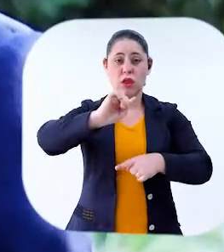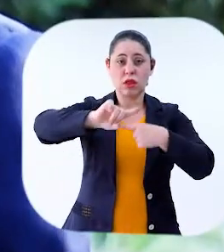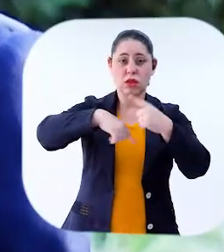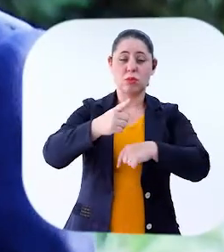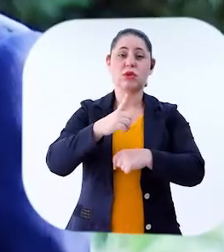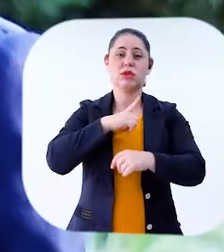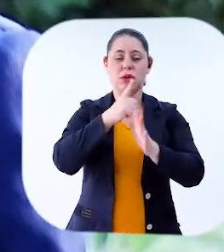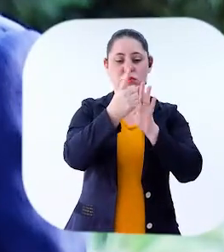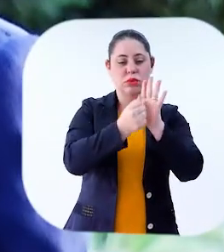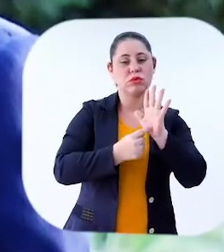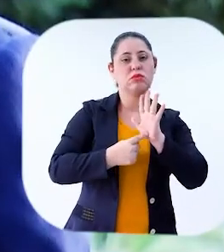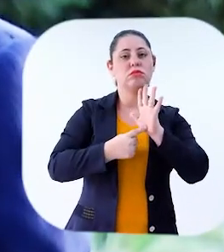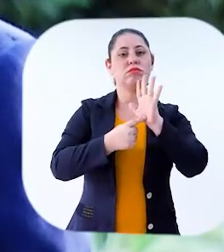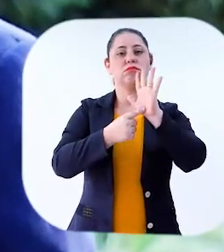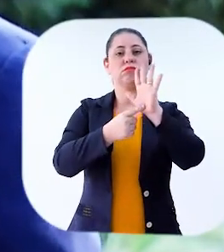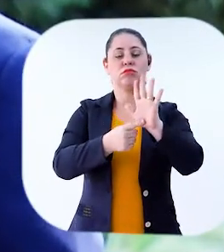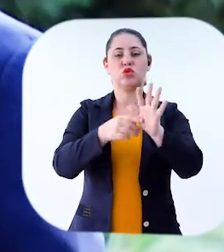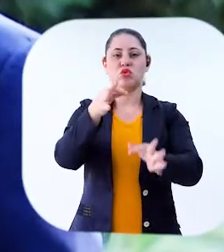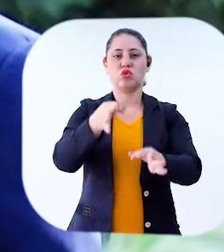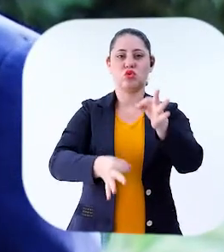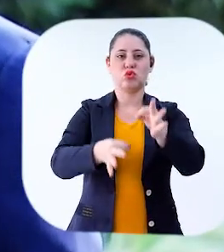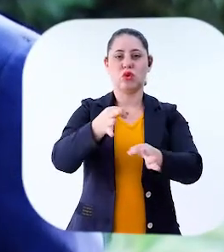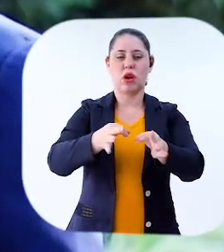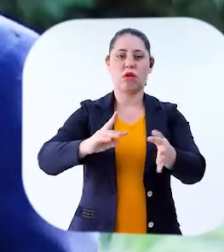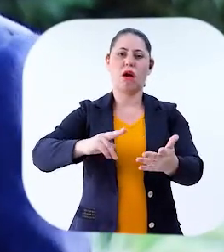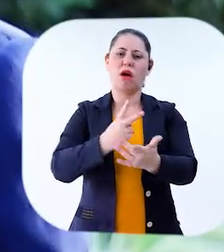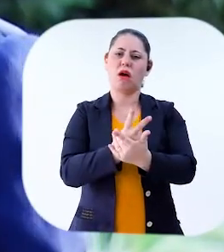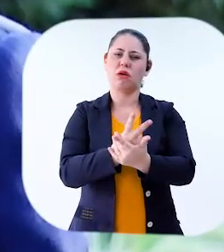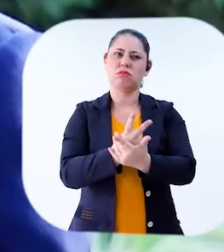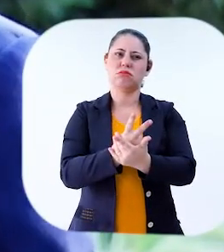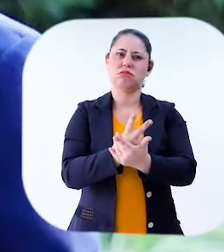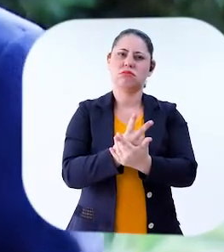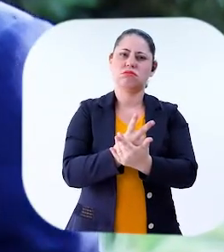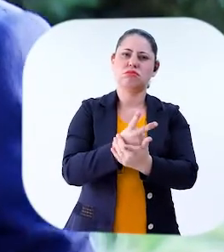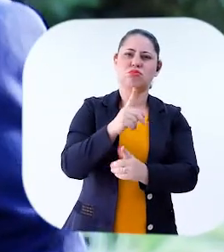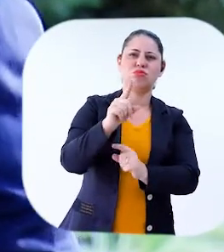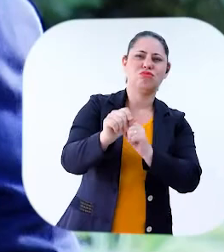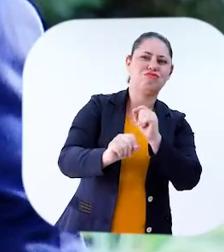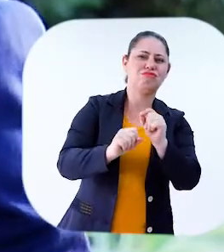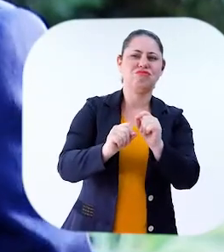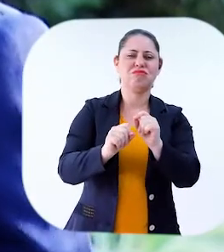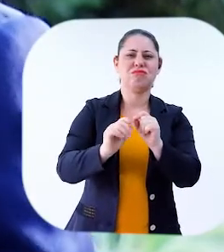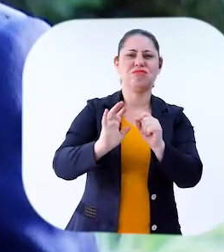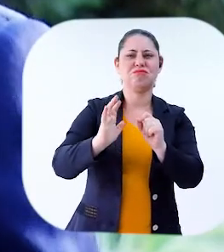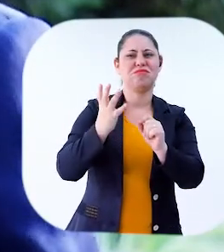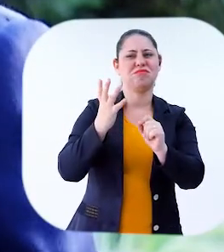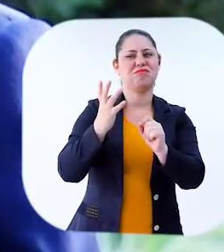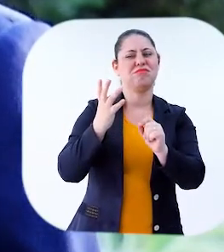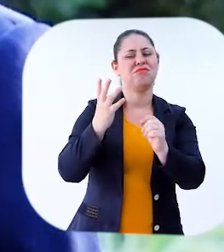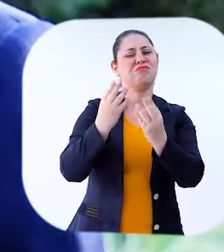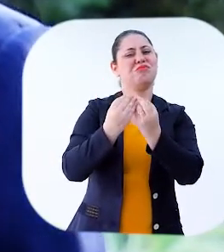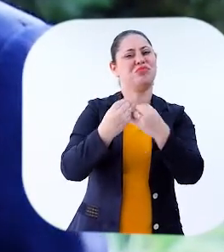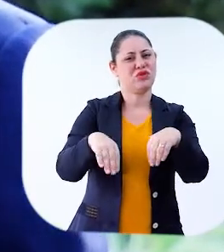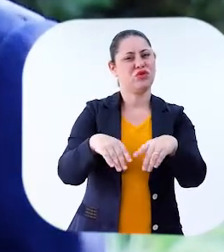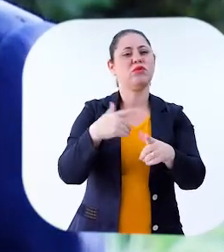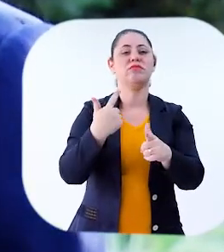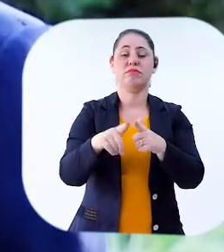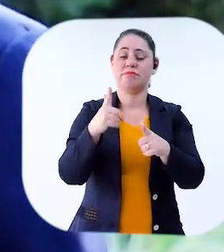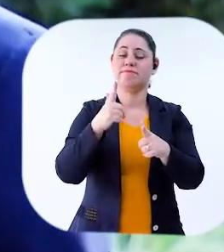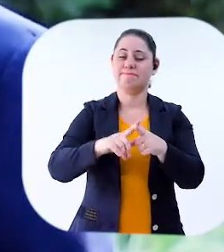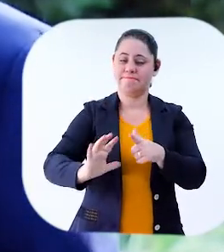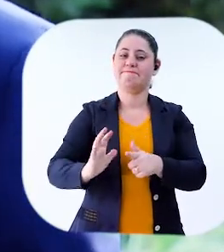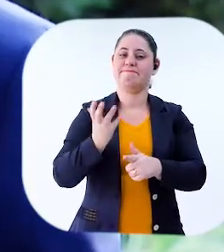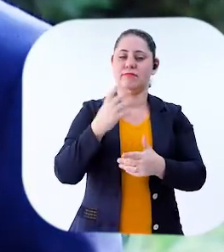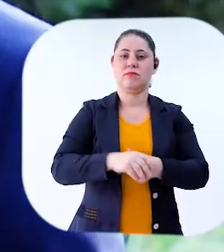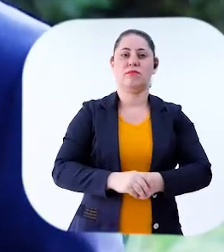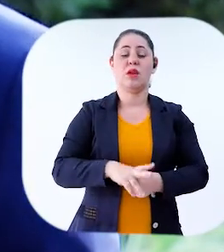e depois ter a sua prestação de contas julgada irregular, né, e gerar um novo imbróglio aí. Então, a ideia